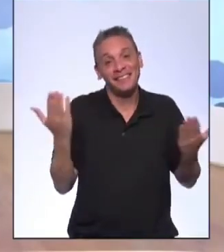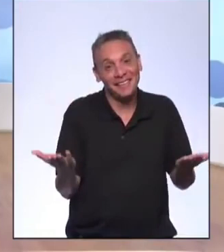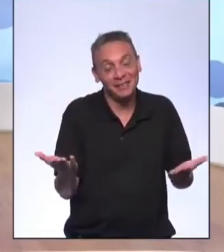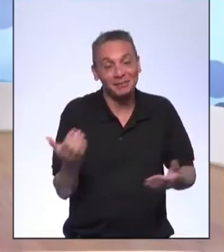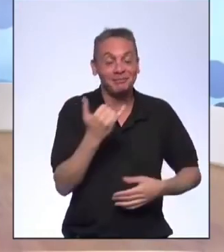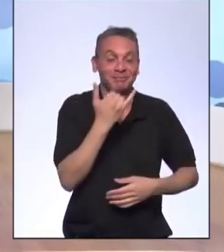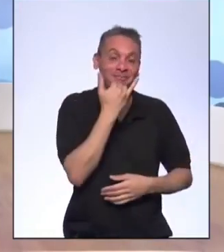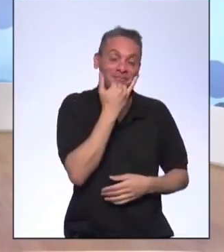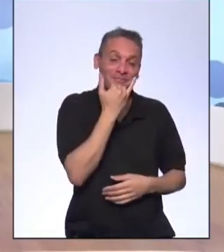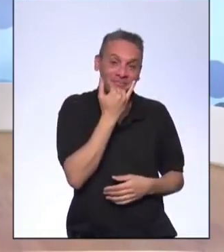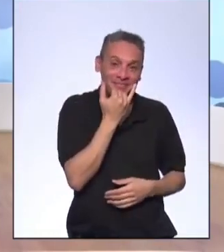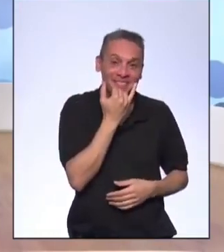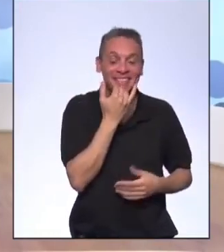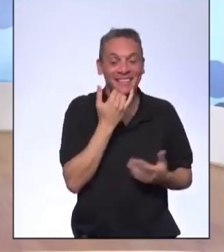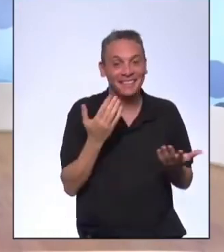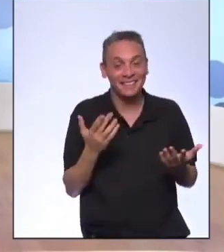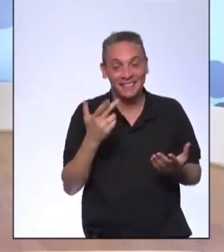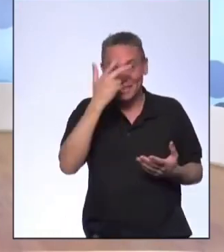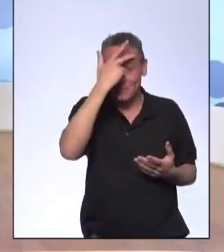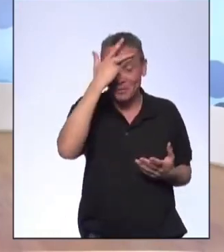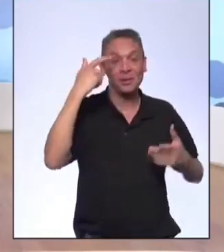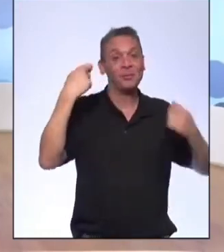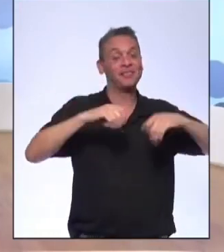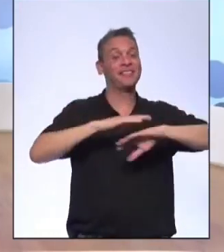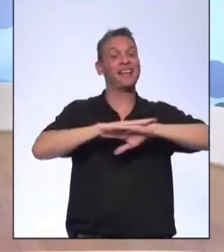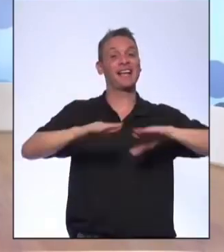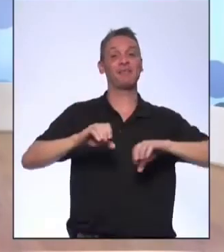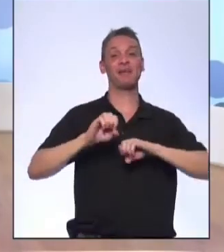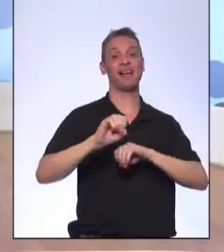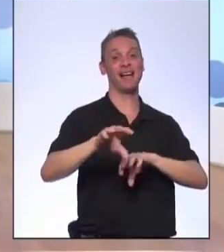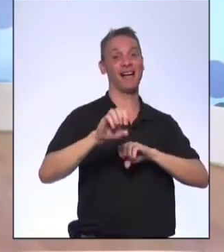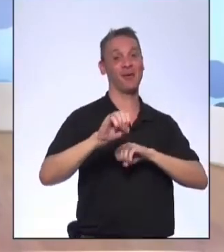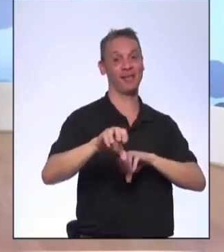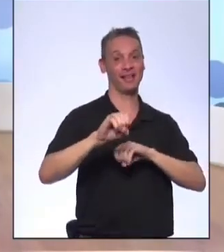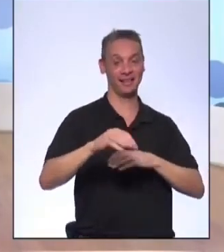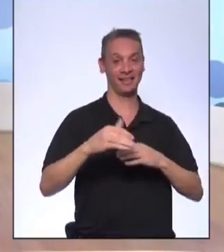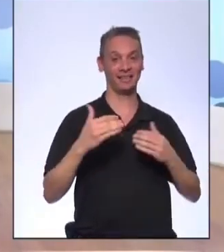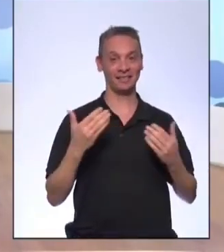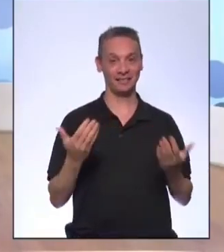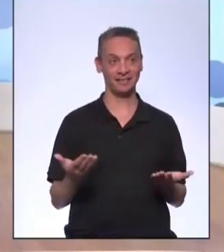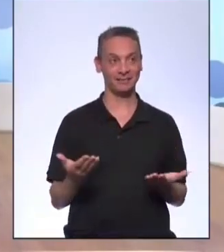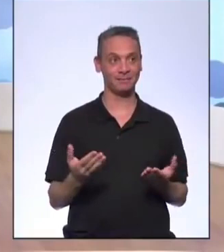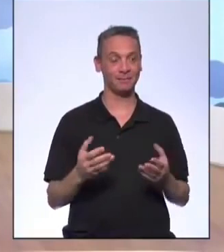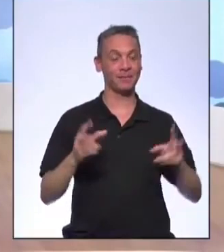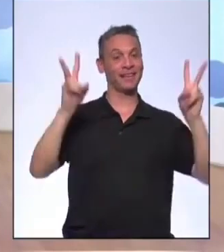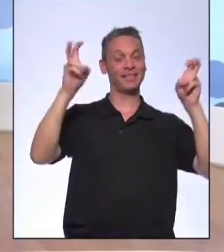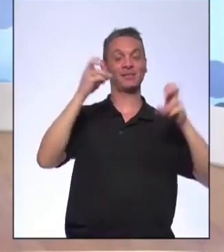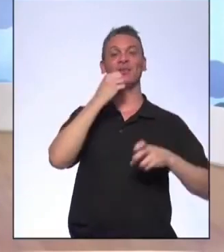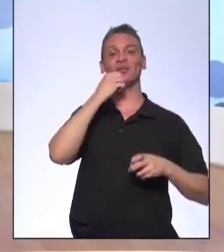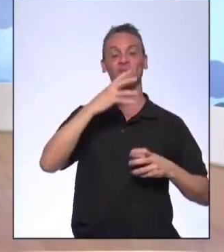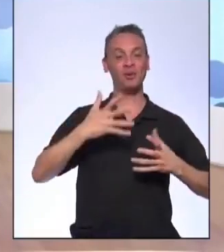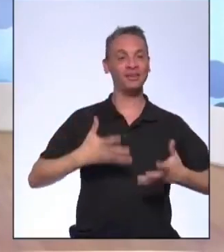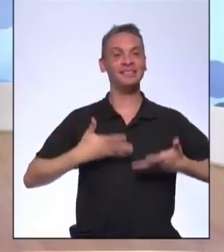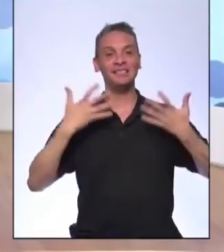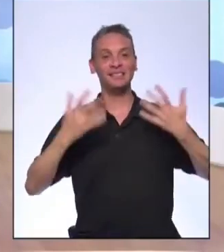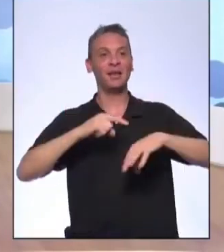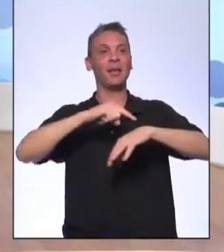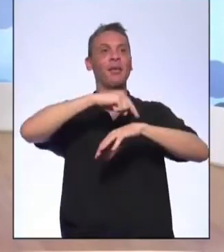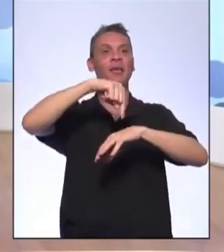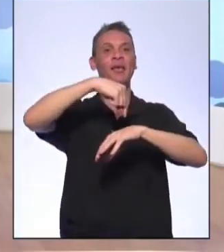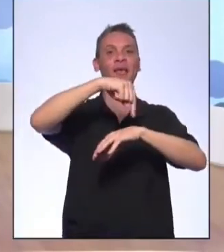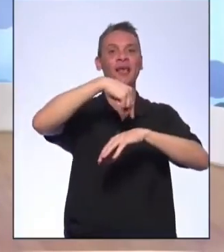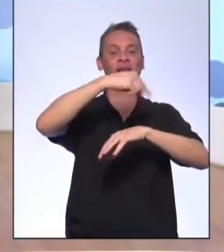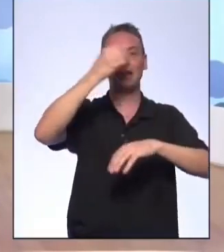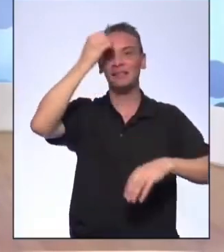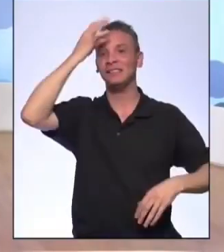Então, gente, nós precisamos encerrar. Tá vendo? Quando o assunto é bom, a gente se empolga e a gente esquece que tem